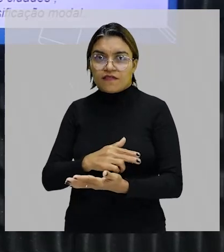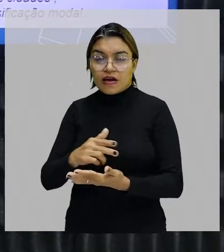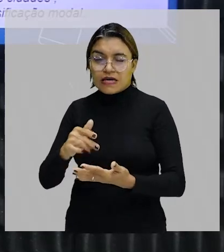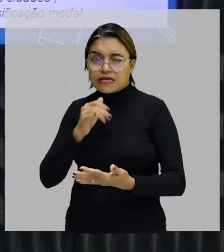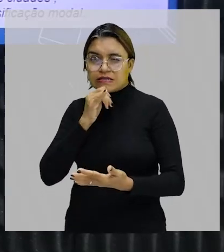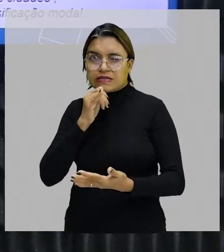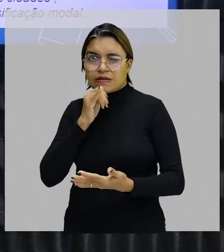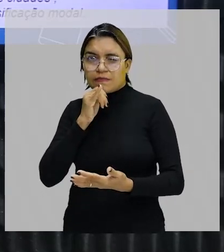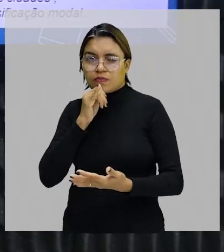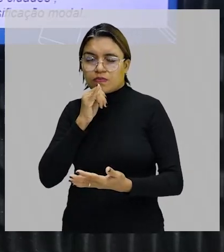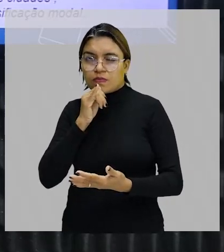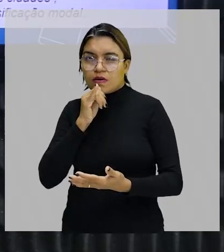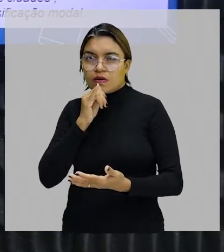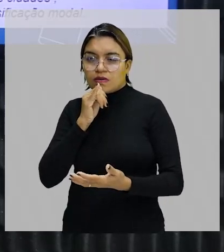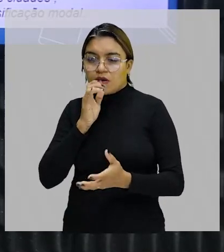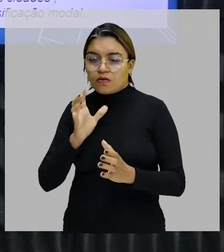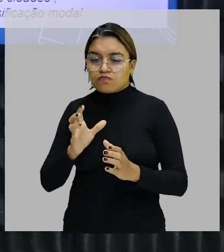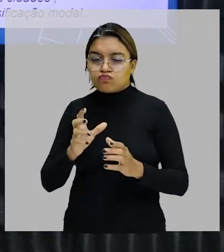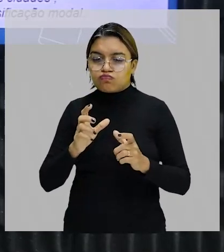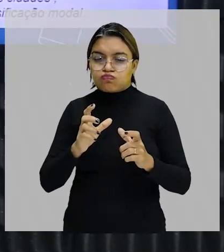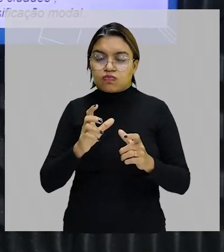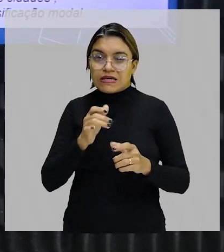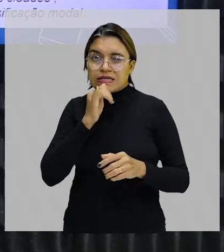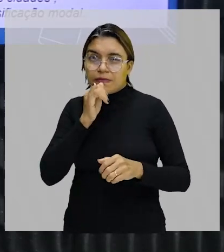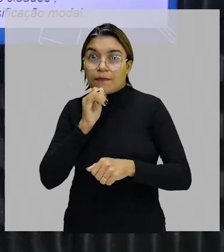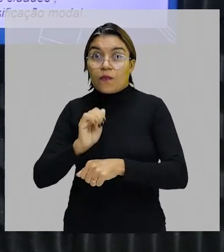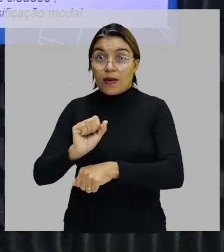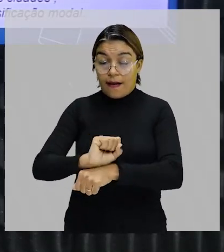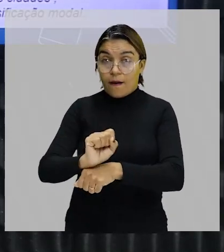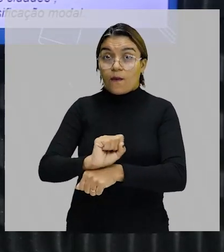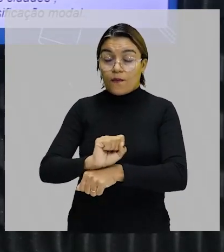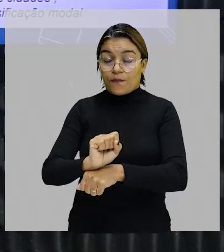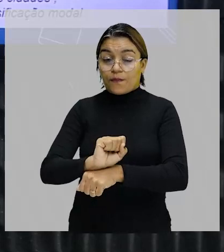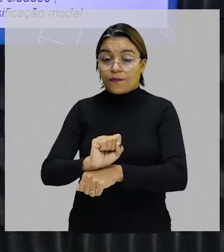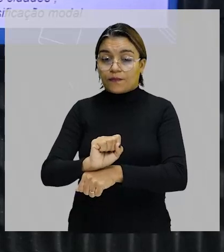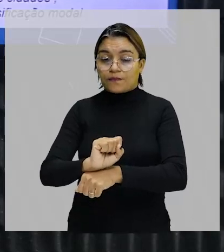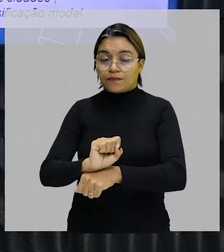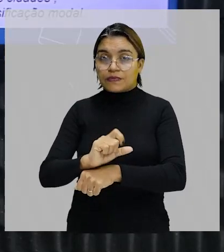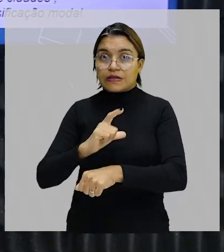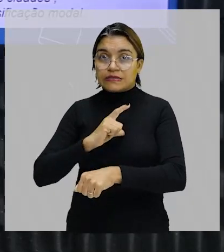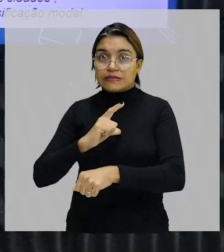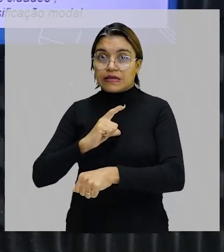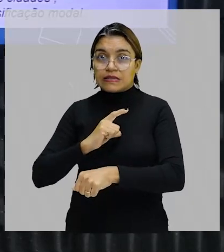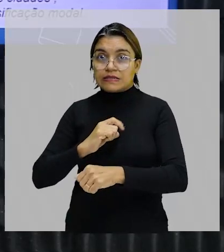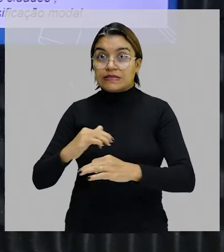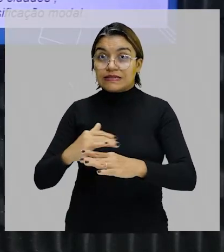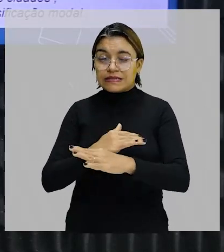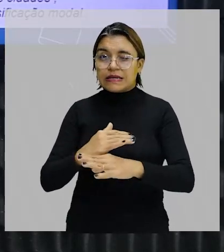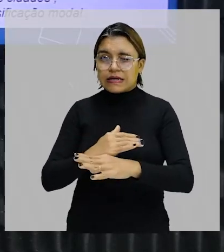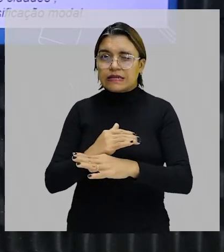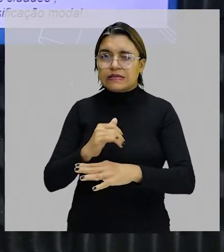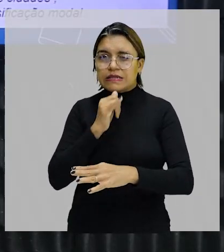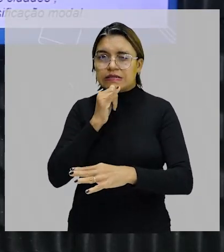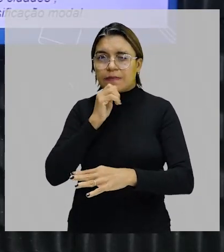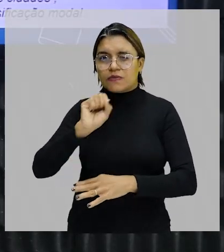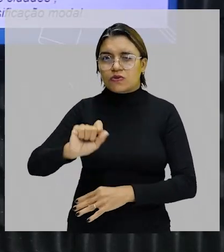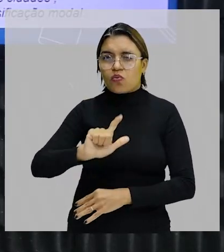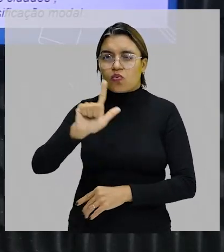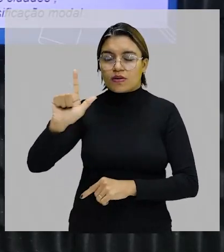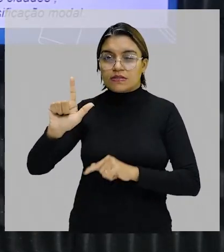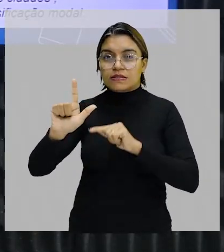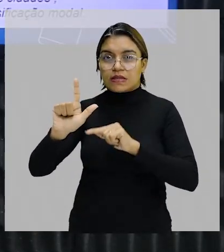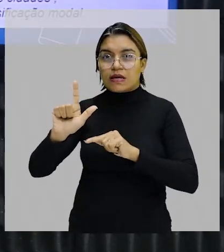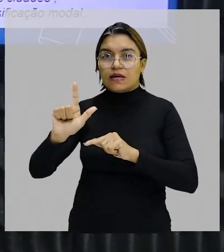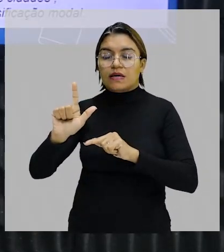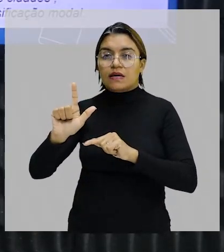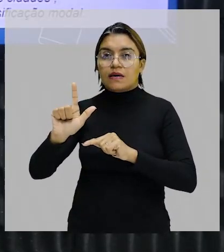rodoviário. Né? Então, quando a gente vai olhar, por exemplo, as grandes cidades, é o carro. Né? Então, por exemplo, cidades como São Luís, uma das justificativas para essa problemática é porque a gente